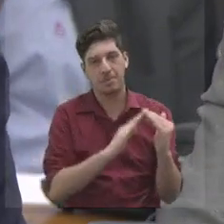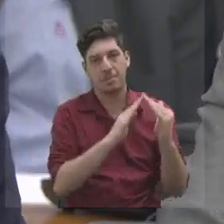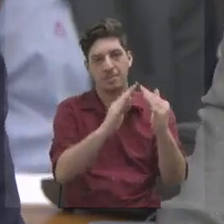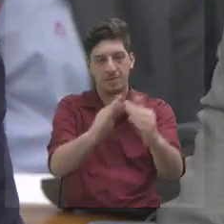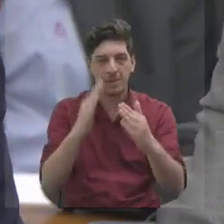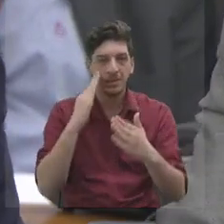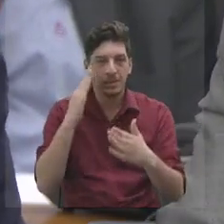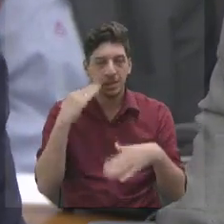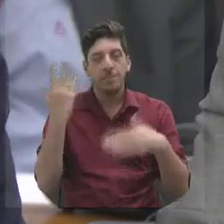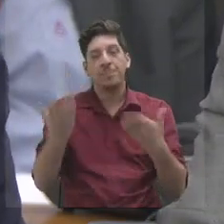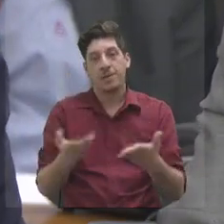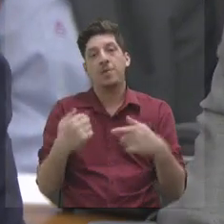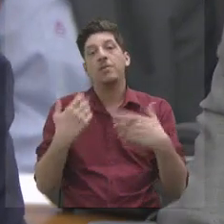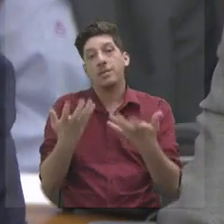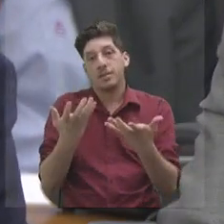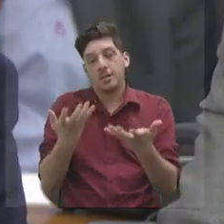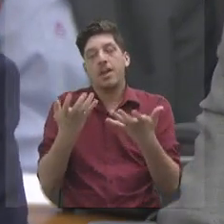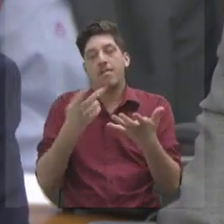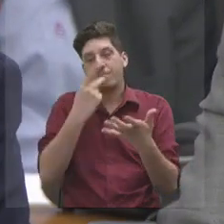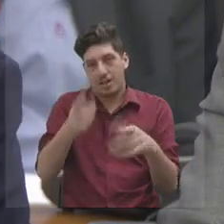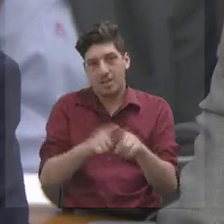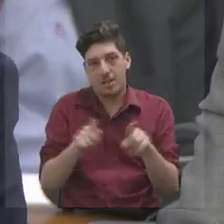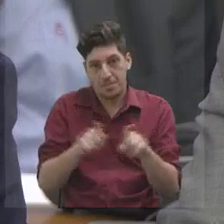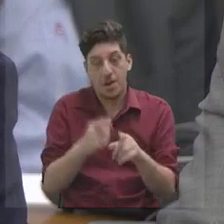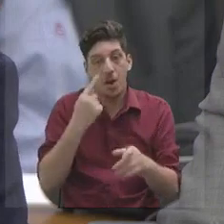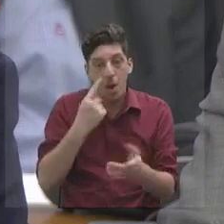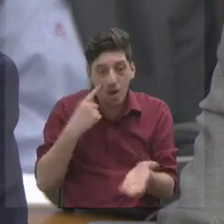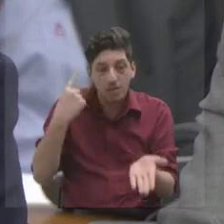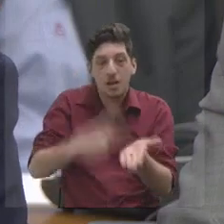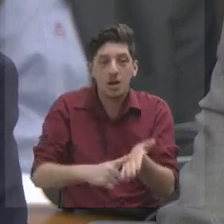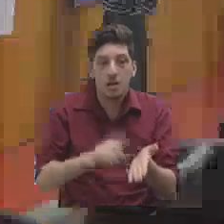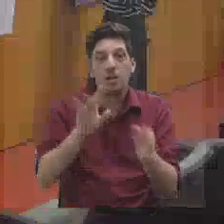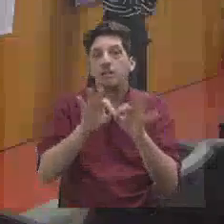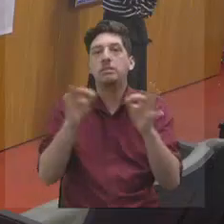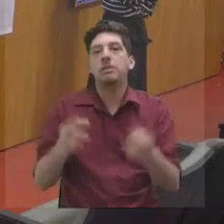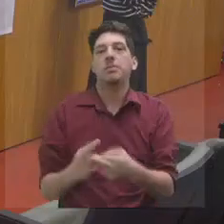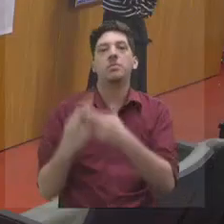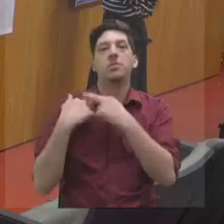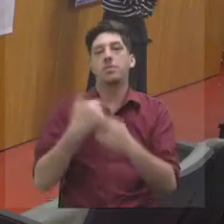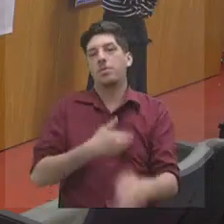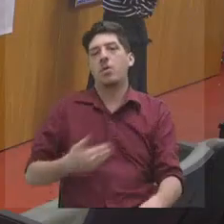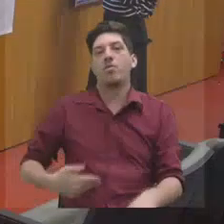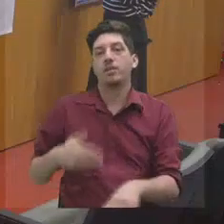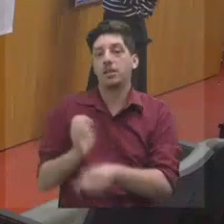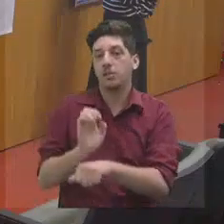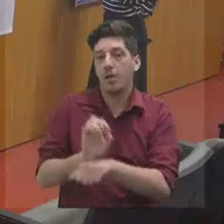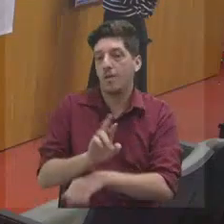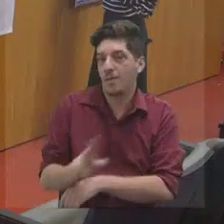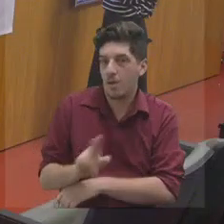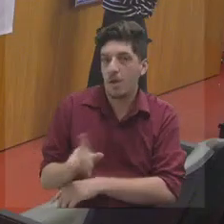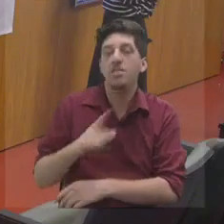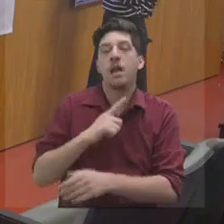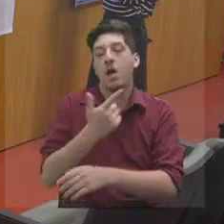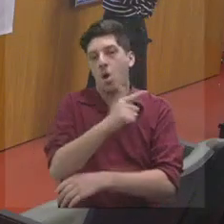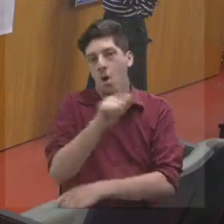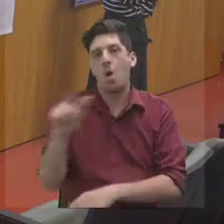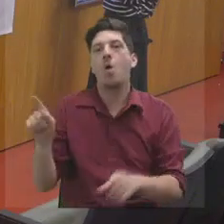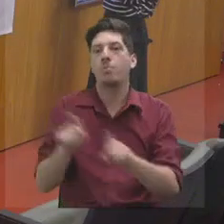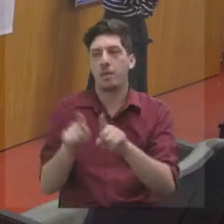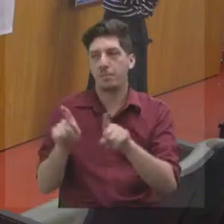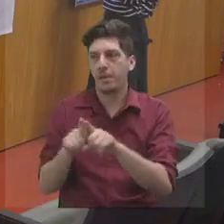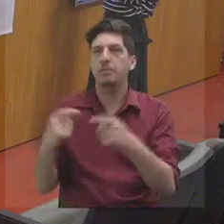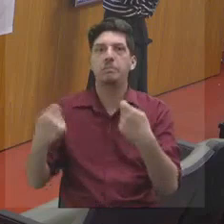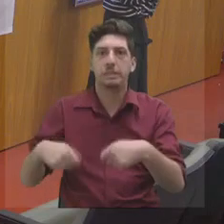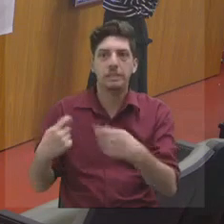esse acordo não depende somente do Governo do Estado eu sei que tem outros atores para que esse acordo seja